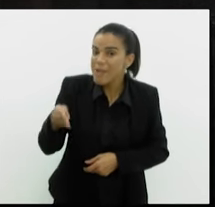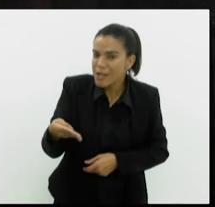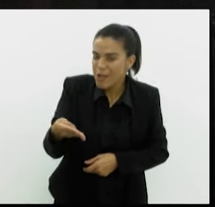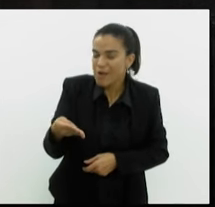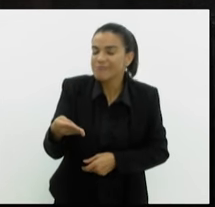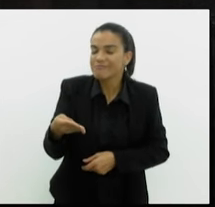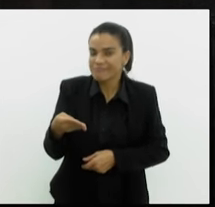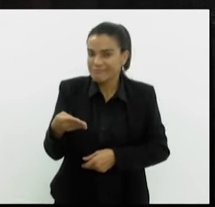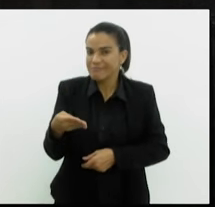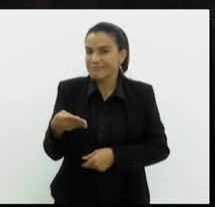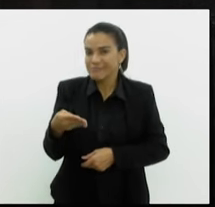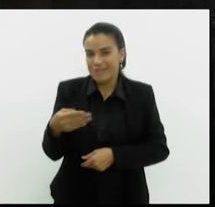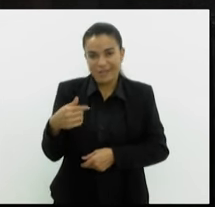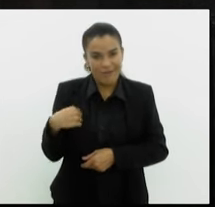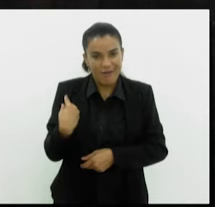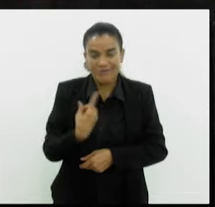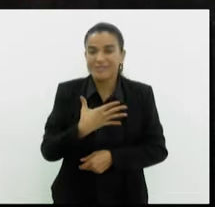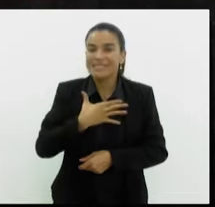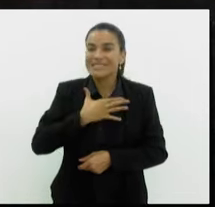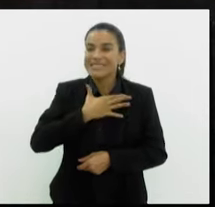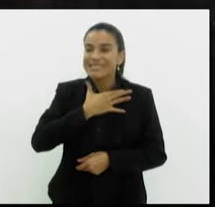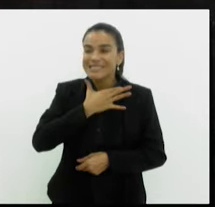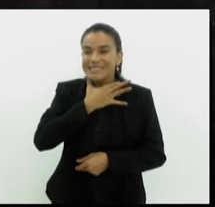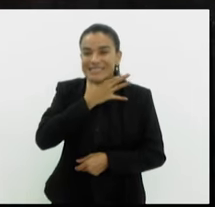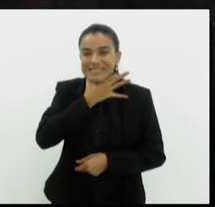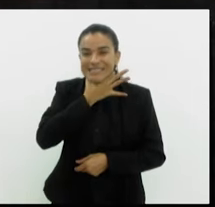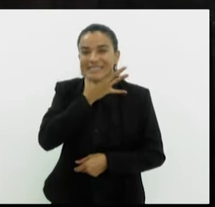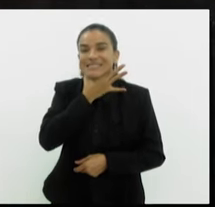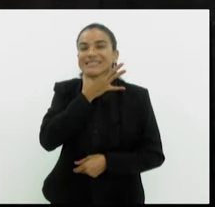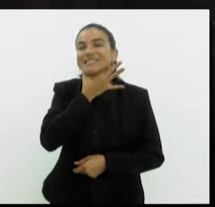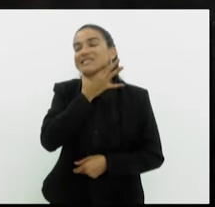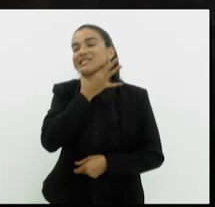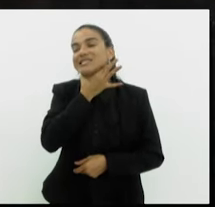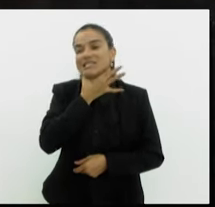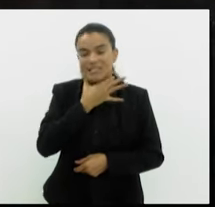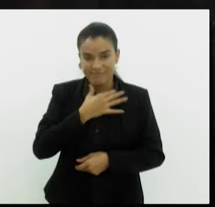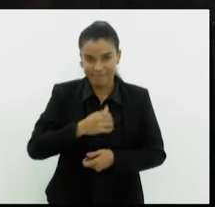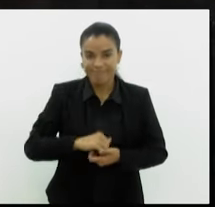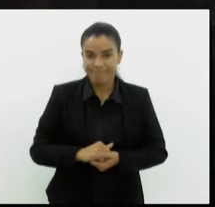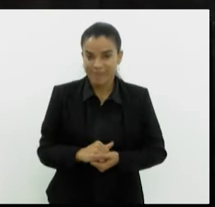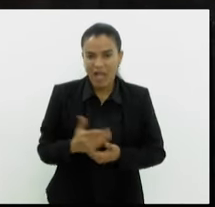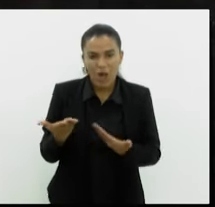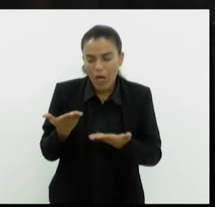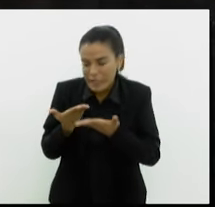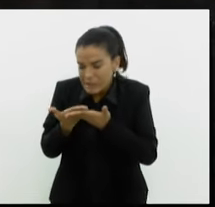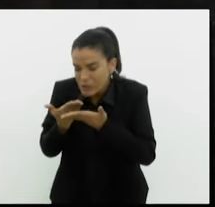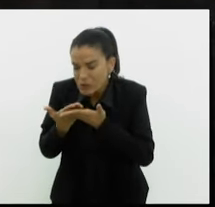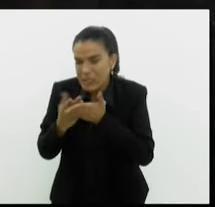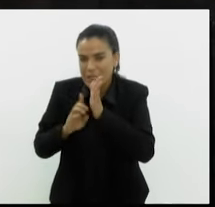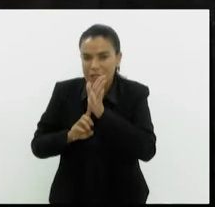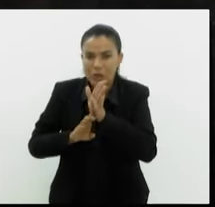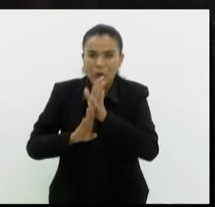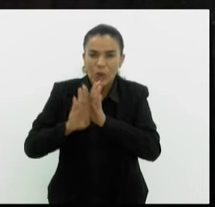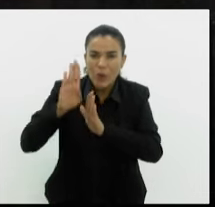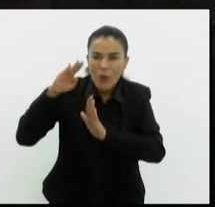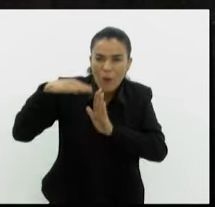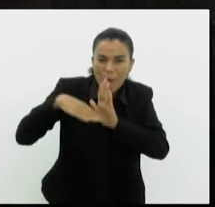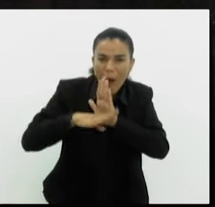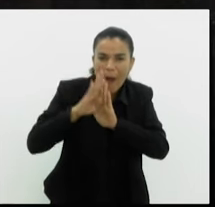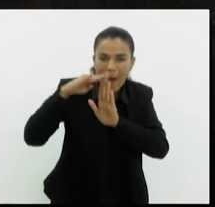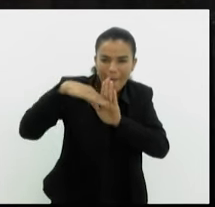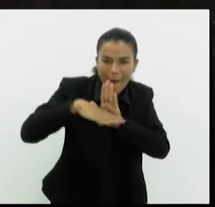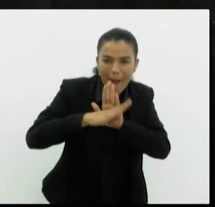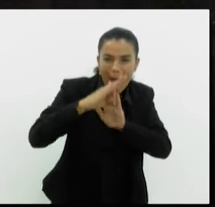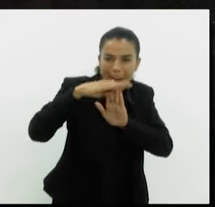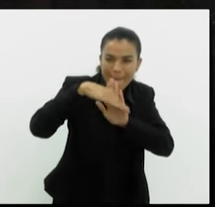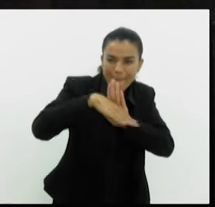nós estamos com os dias contados. Estou fazendo até uns estudos, fazendo gráficos, curvas, etc.